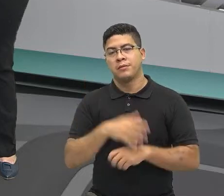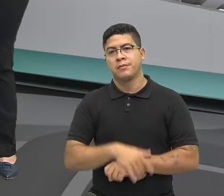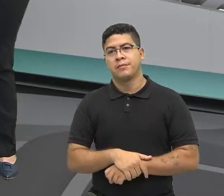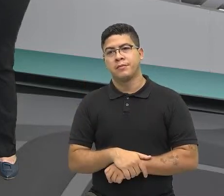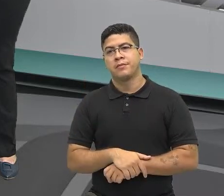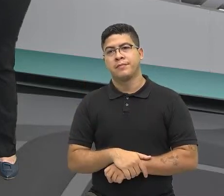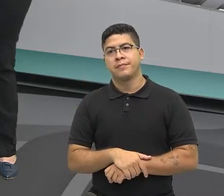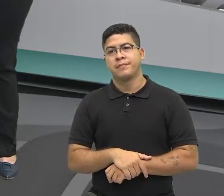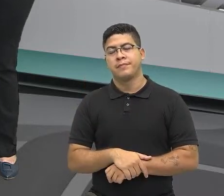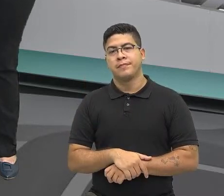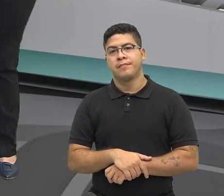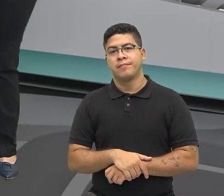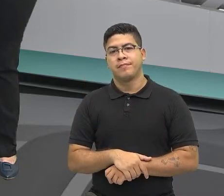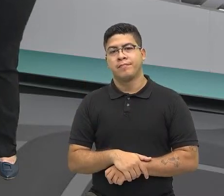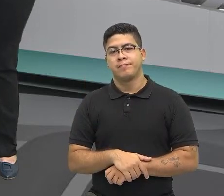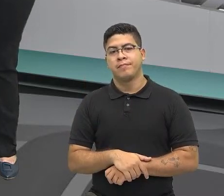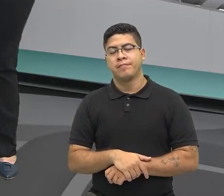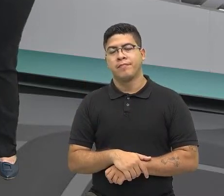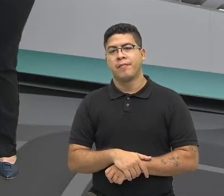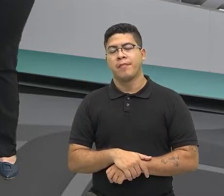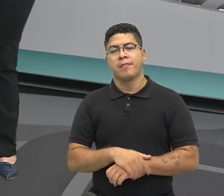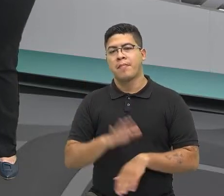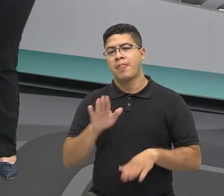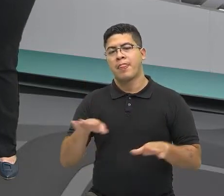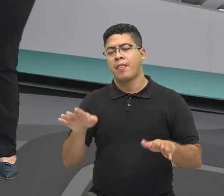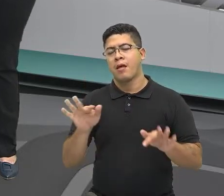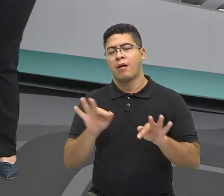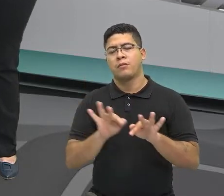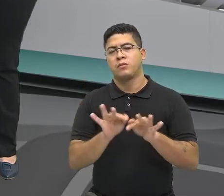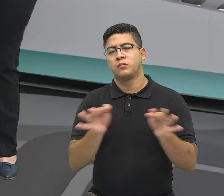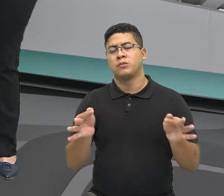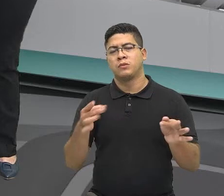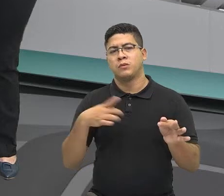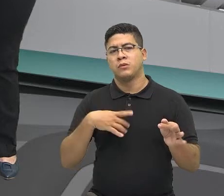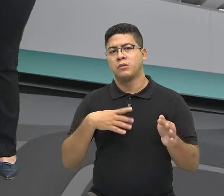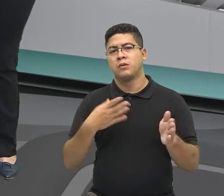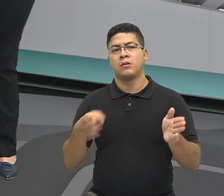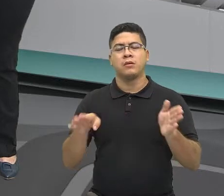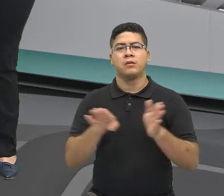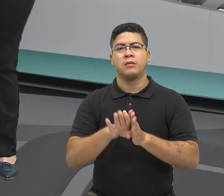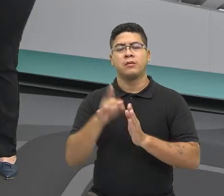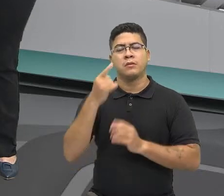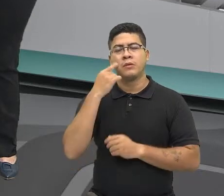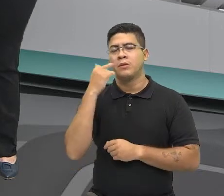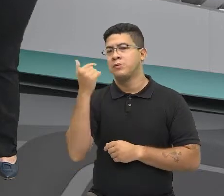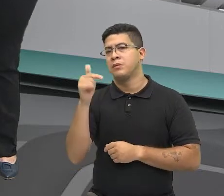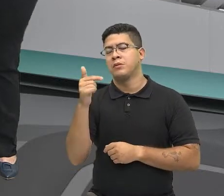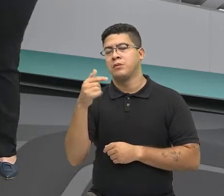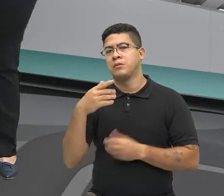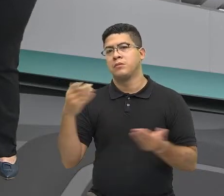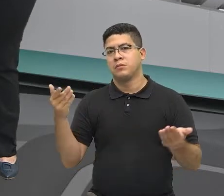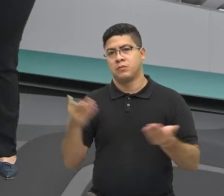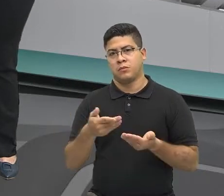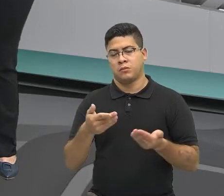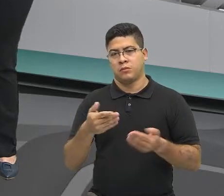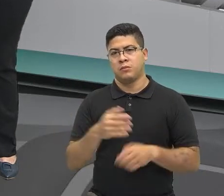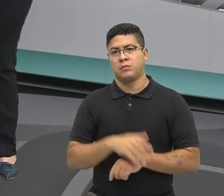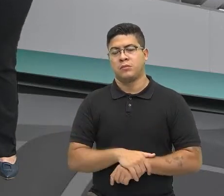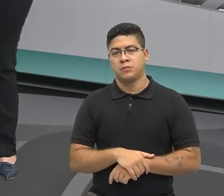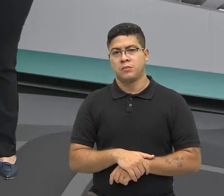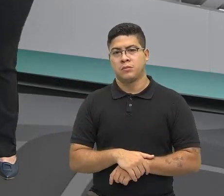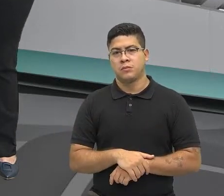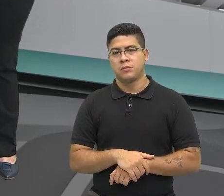a gente vai ver mais ou menos, assim, muito simples, né? Na época não tinha todos esses recursos que tem hoje.